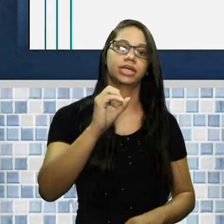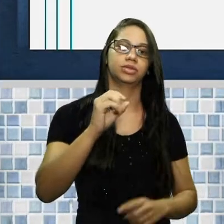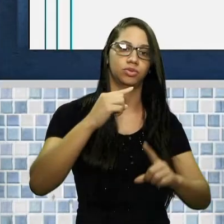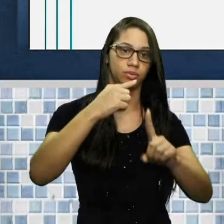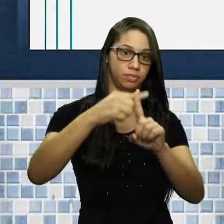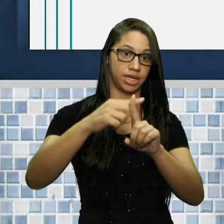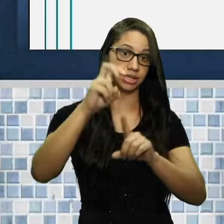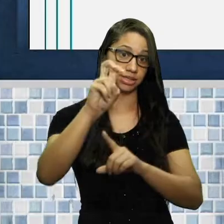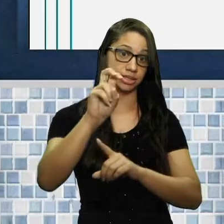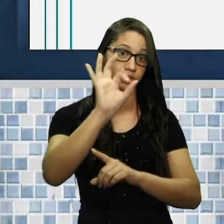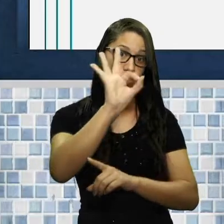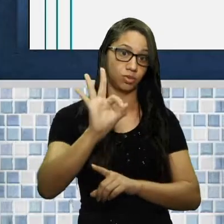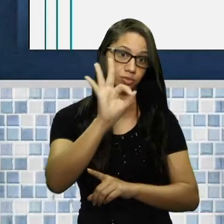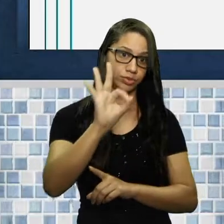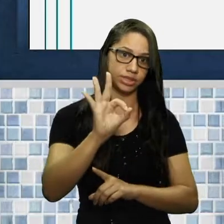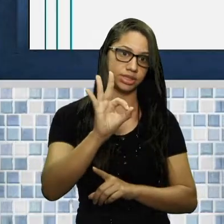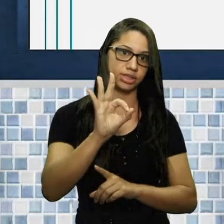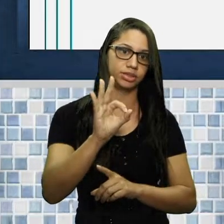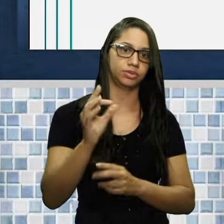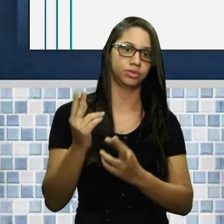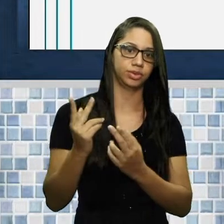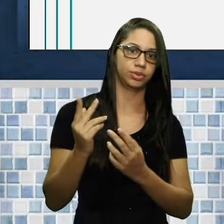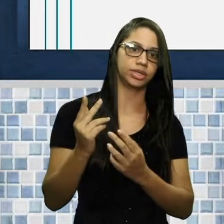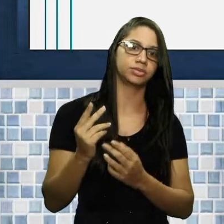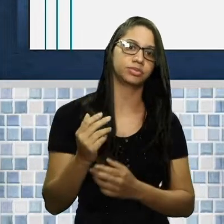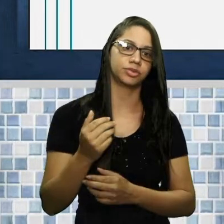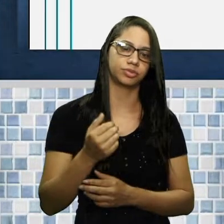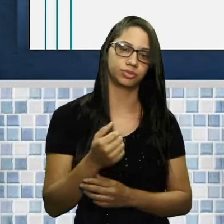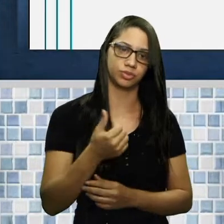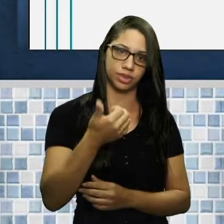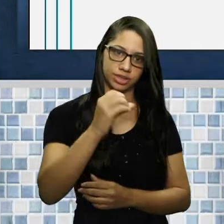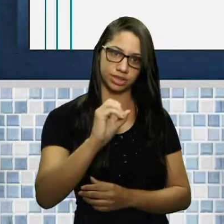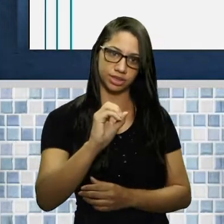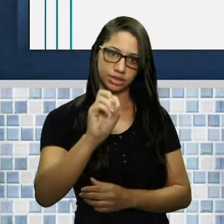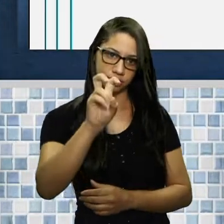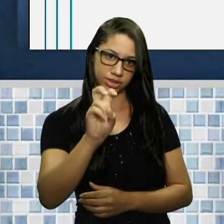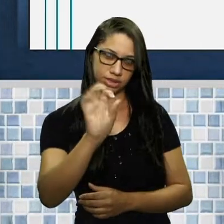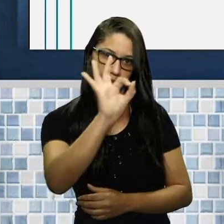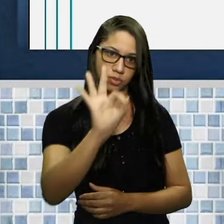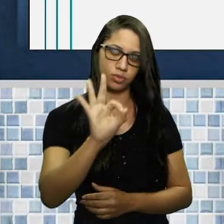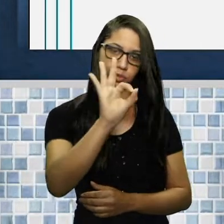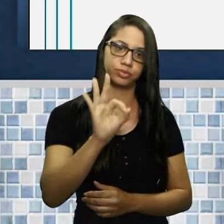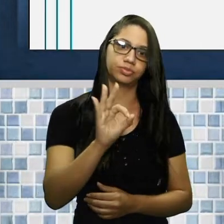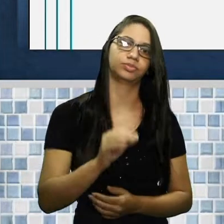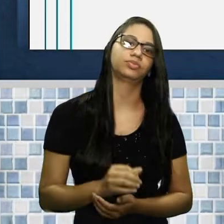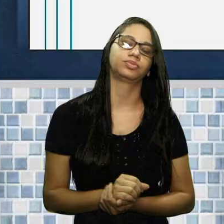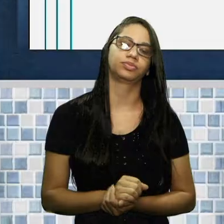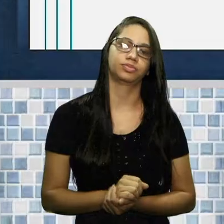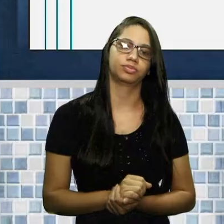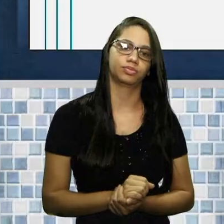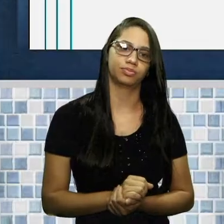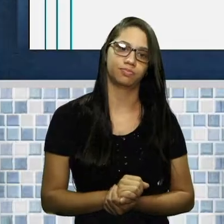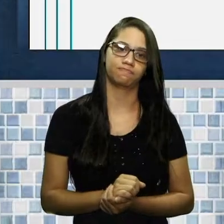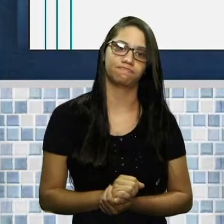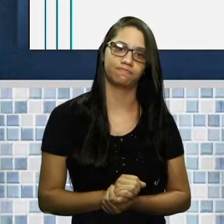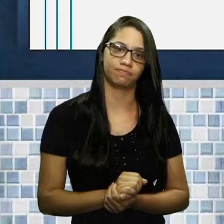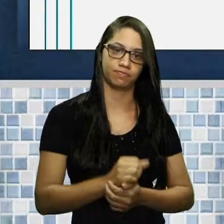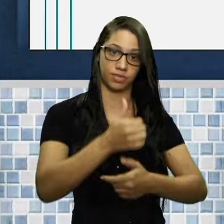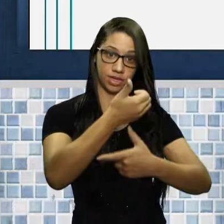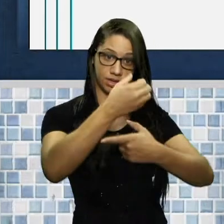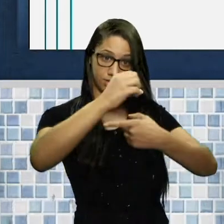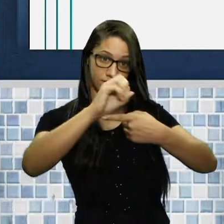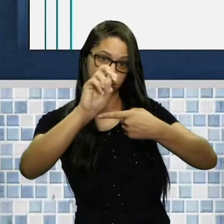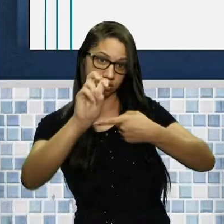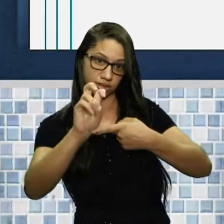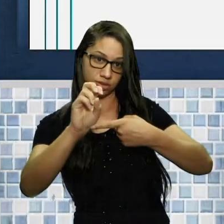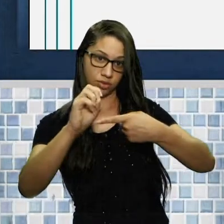5%, dando um total de 105%, que nós podemos escrever na forma de razão centesimal,